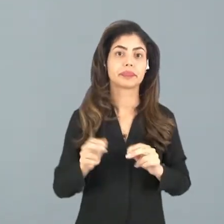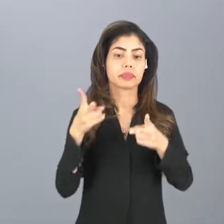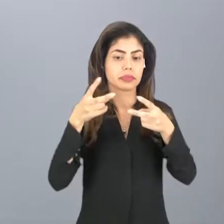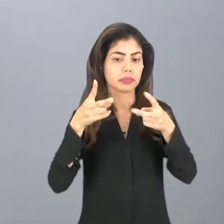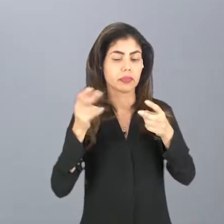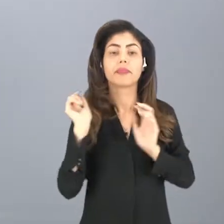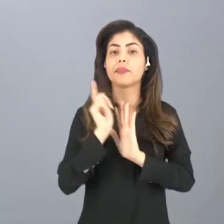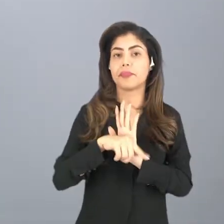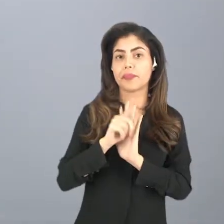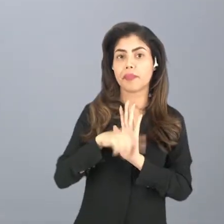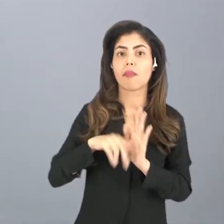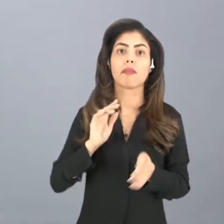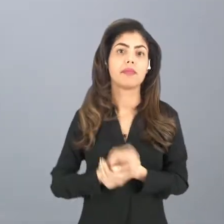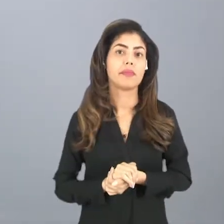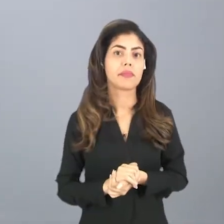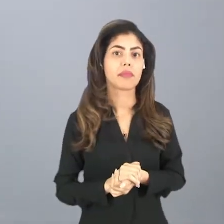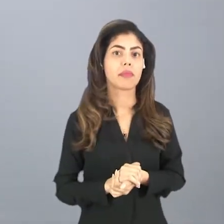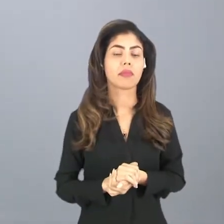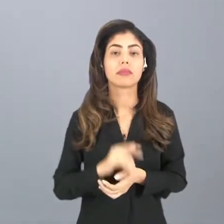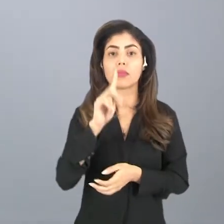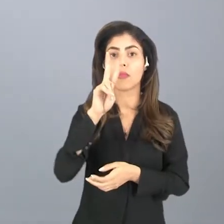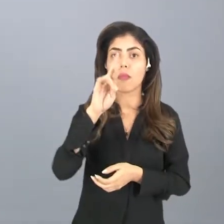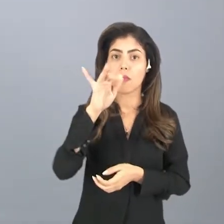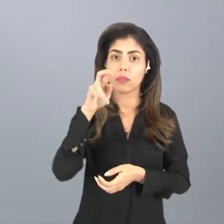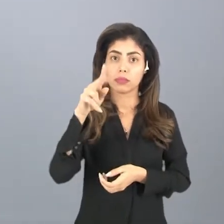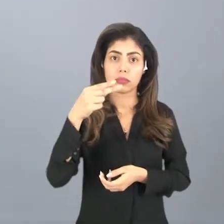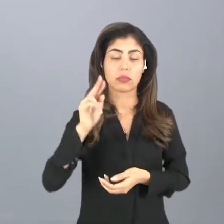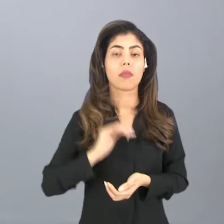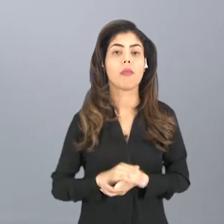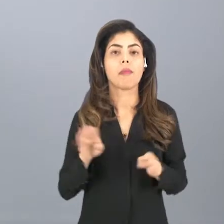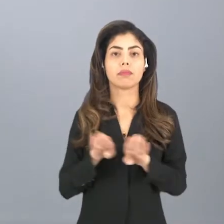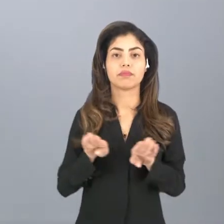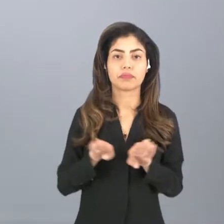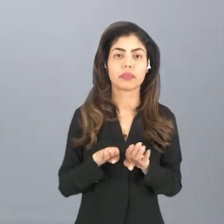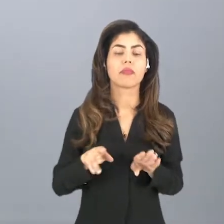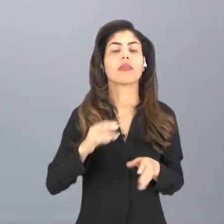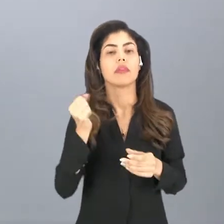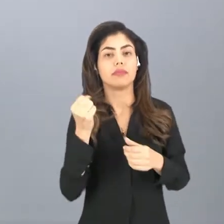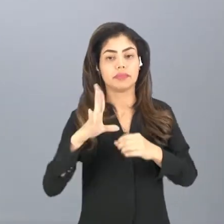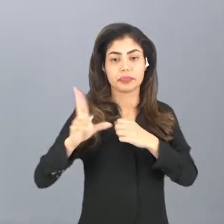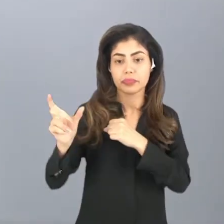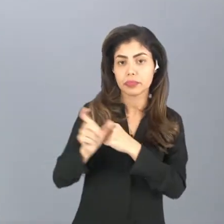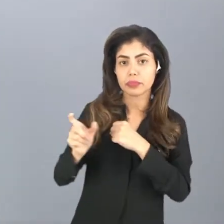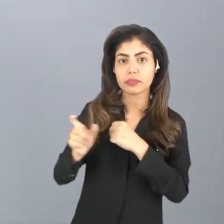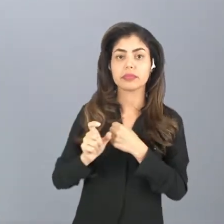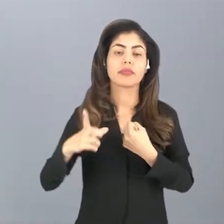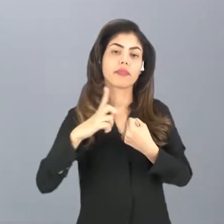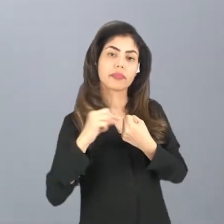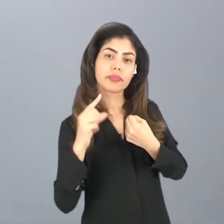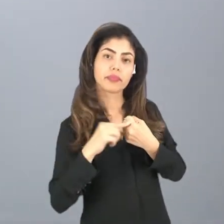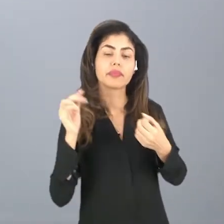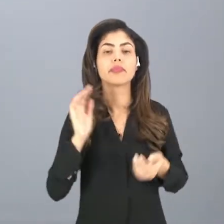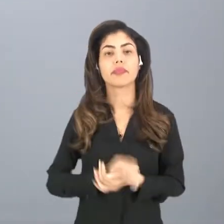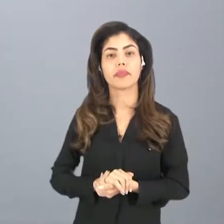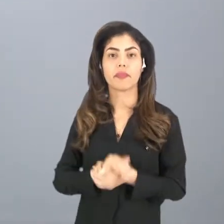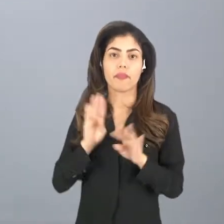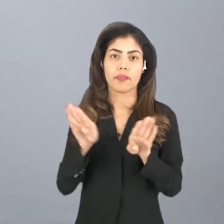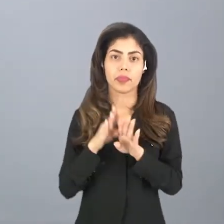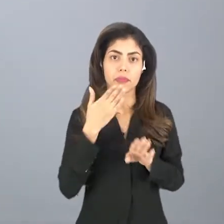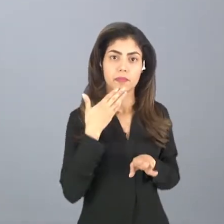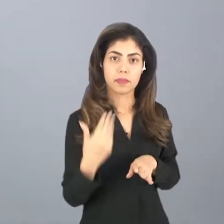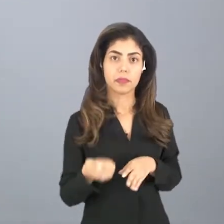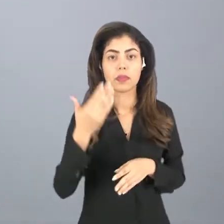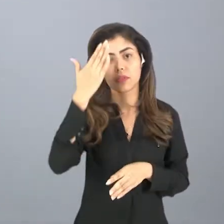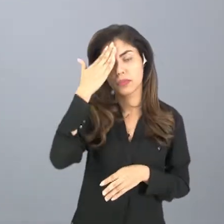aspectos gramaticais, como conseguir observar os usos de verbos, substantivos, artigos, né? Eu consigo aí melhorar a